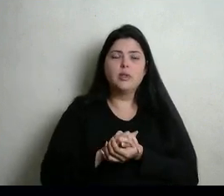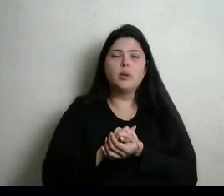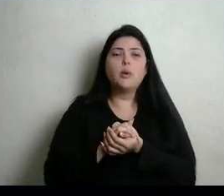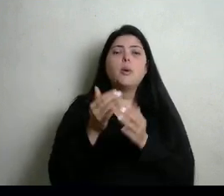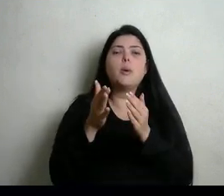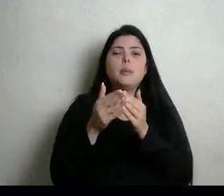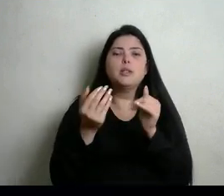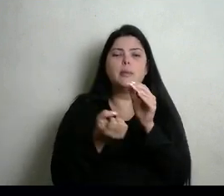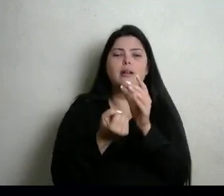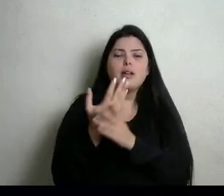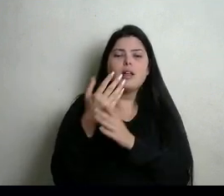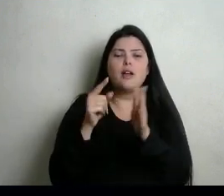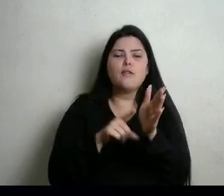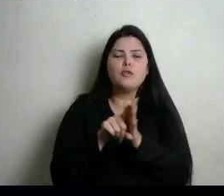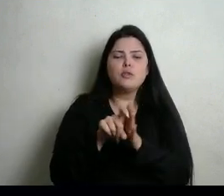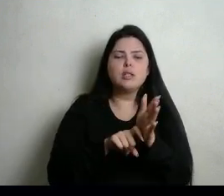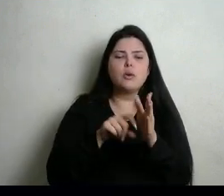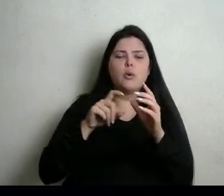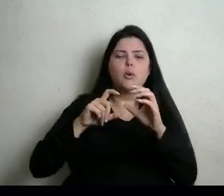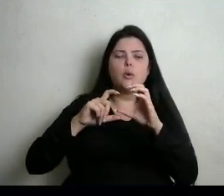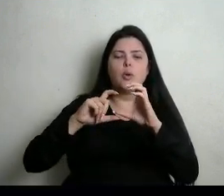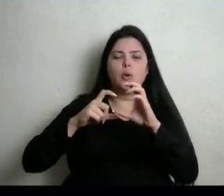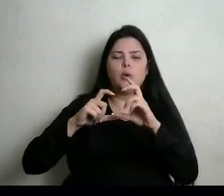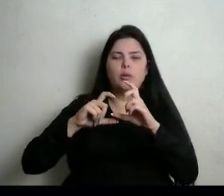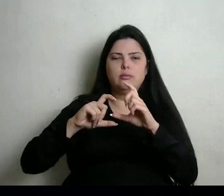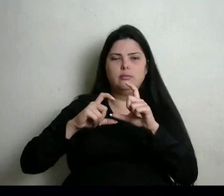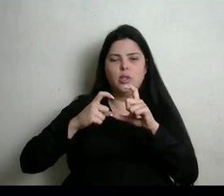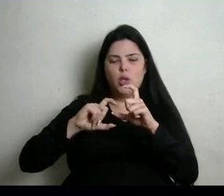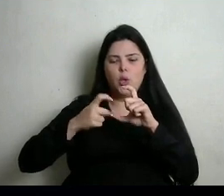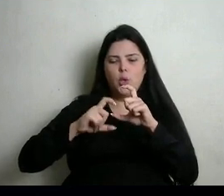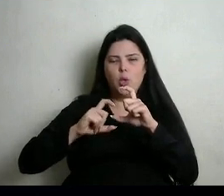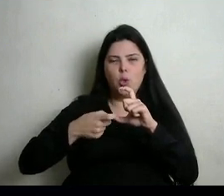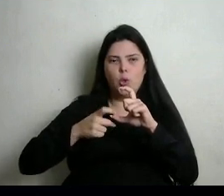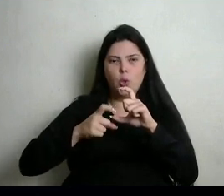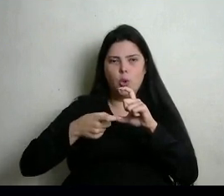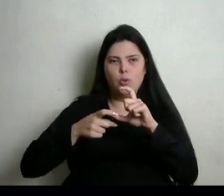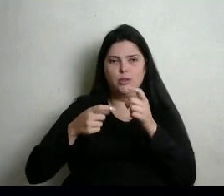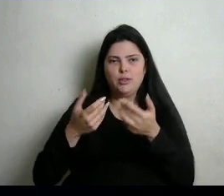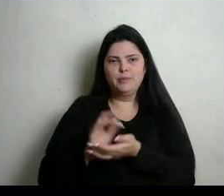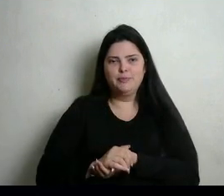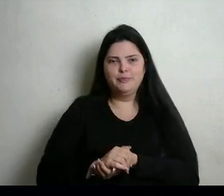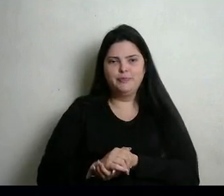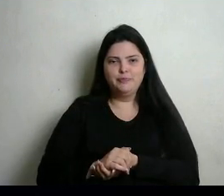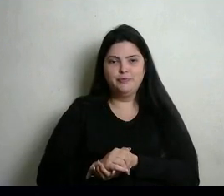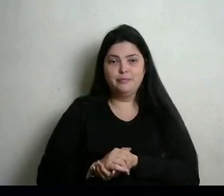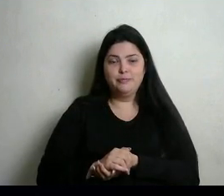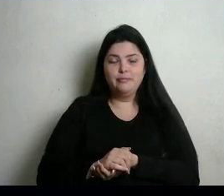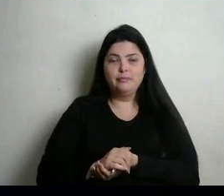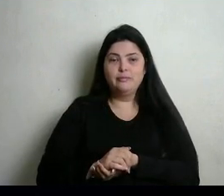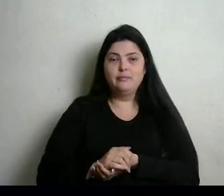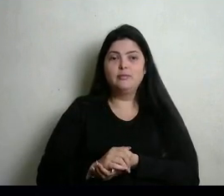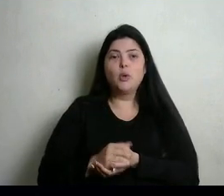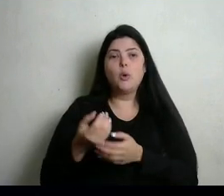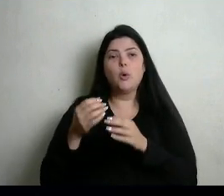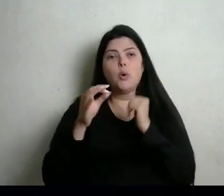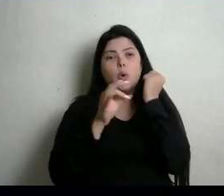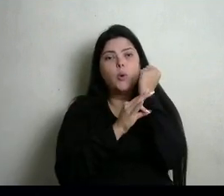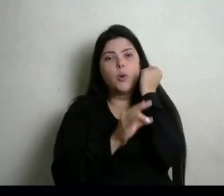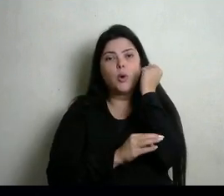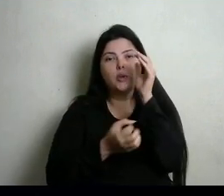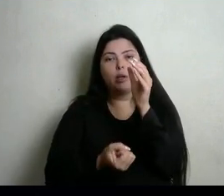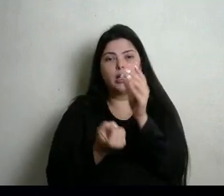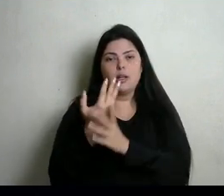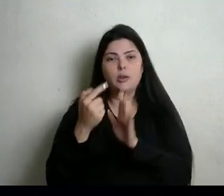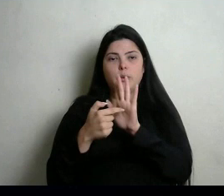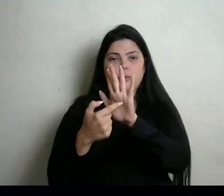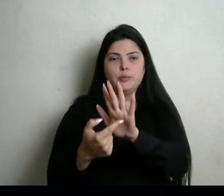uma função em Node que fizesse o que eu estava pedindo. E aí foi esse código aqui que ela gerou,